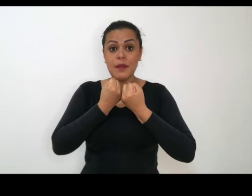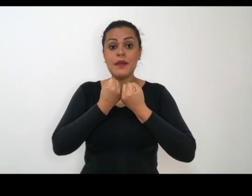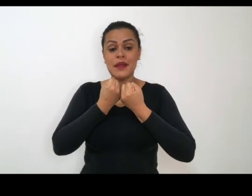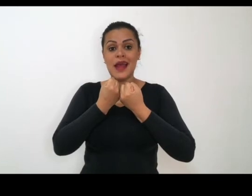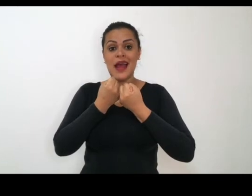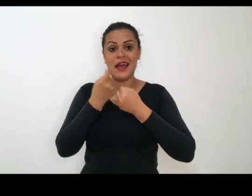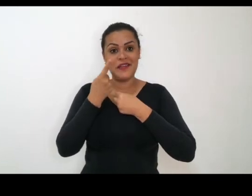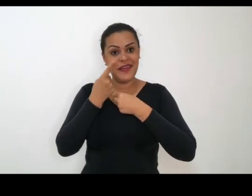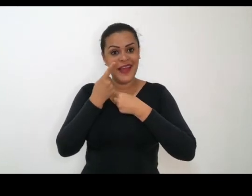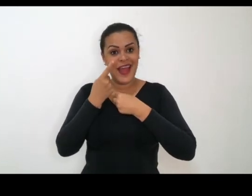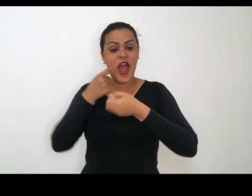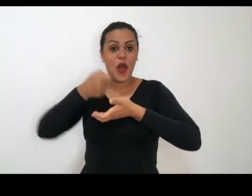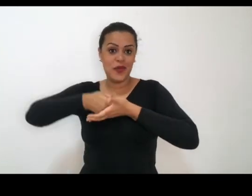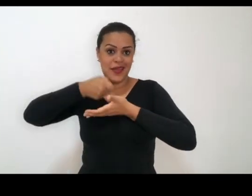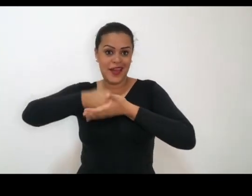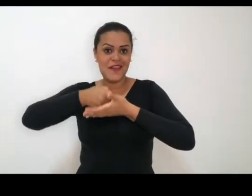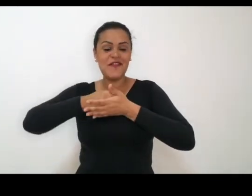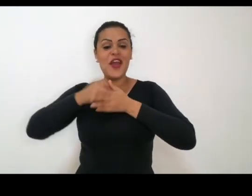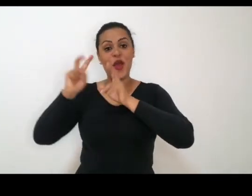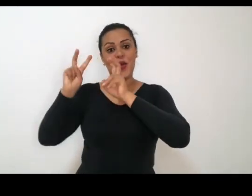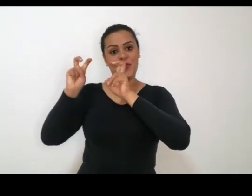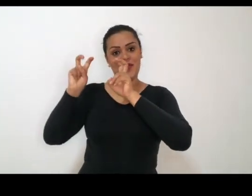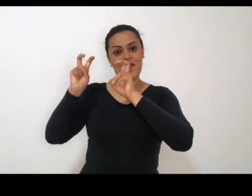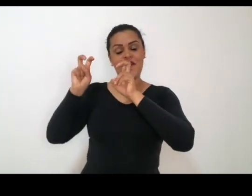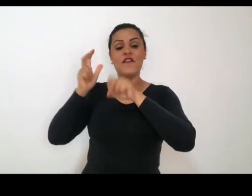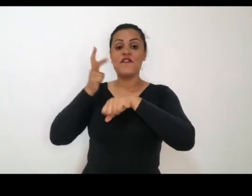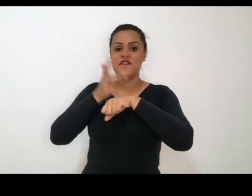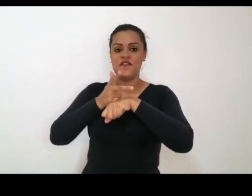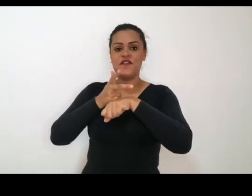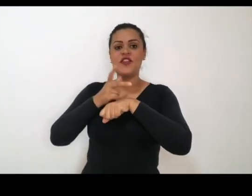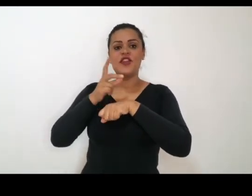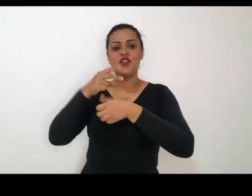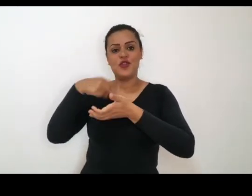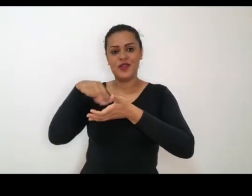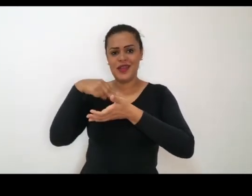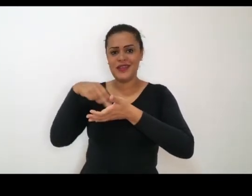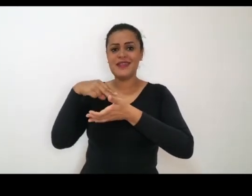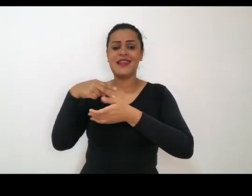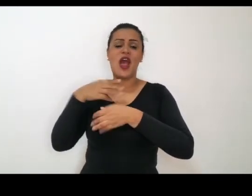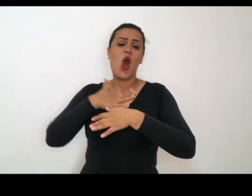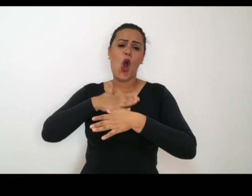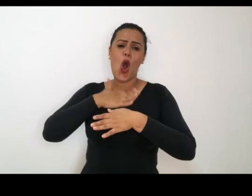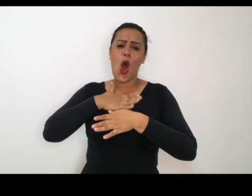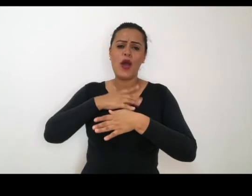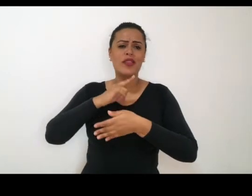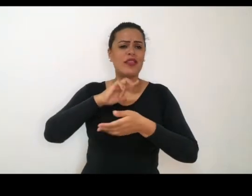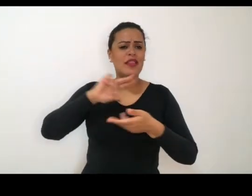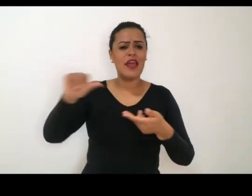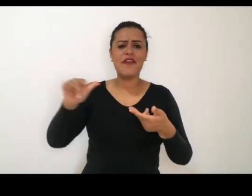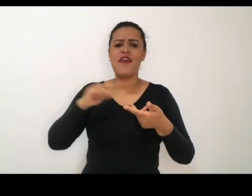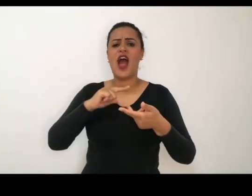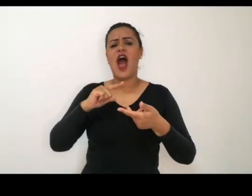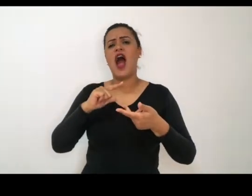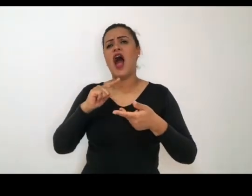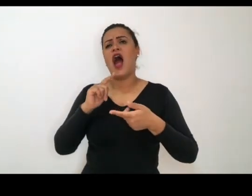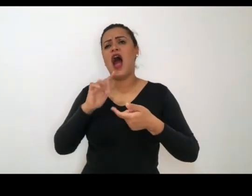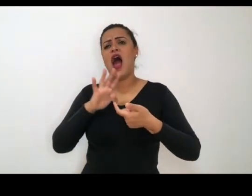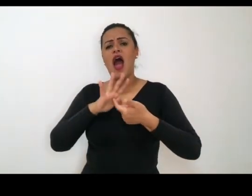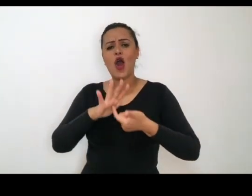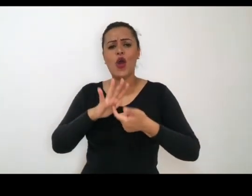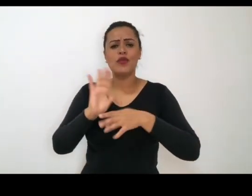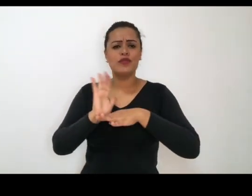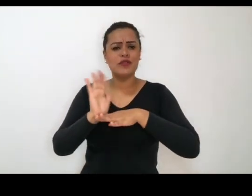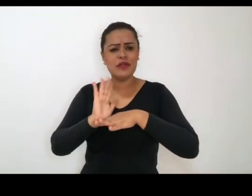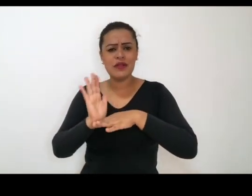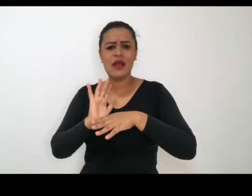que existem vários nomes, por exemplo, coreocinema, né? Enfim, a dança para a